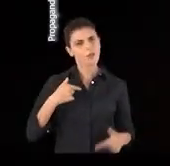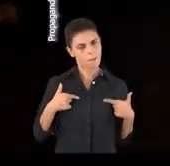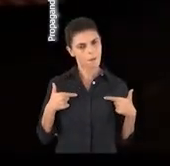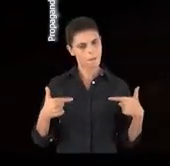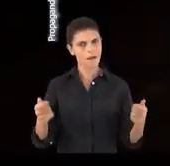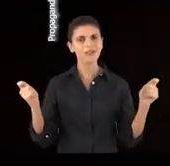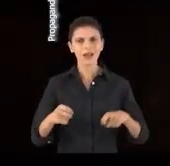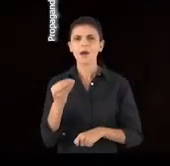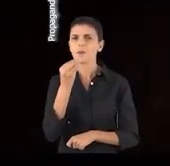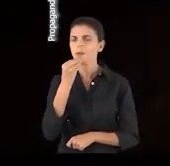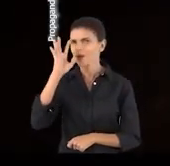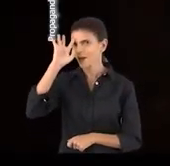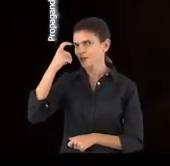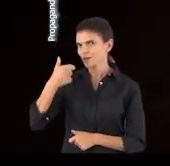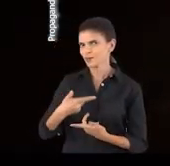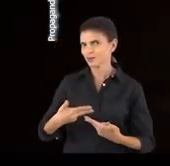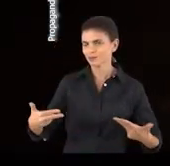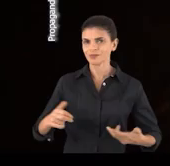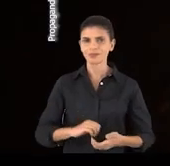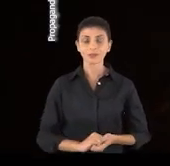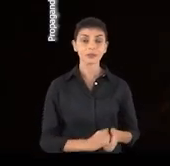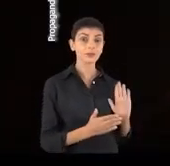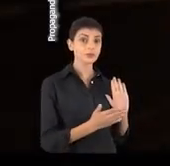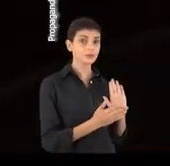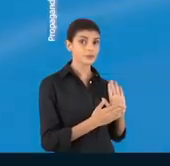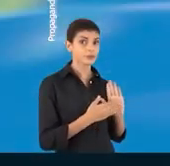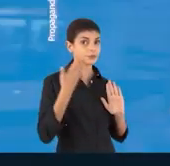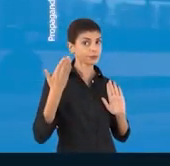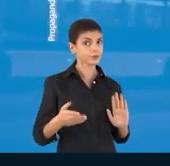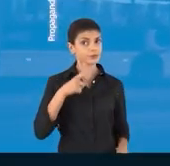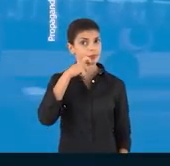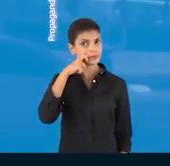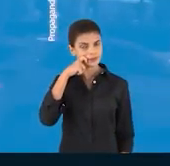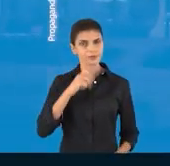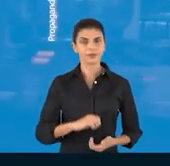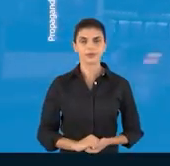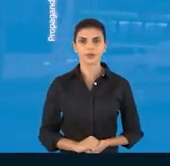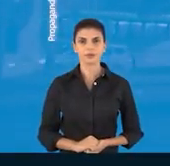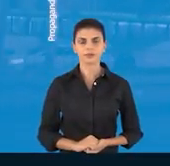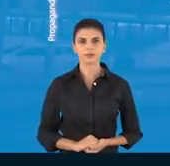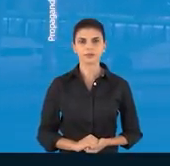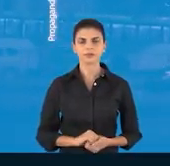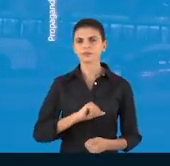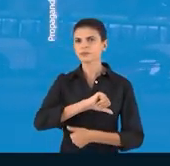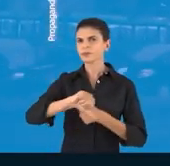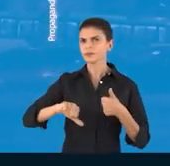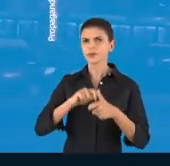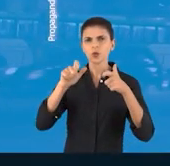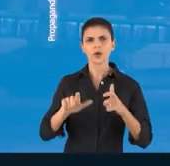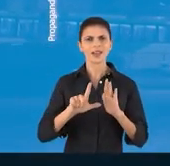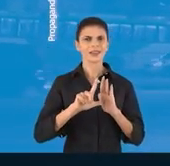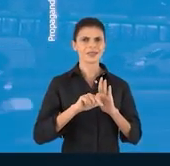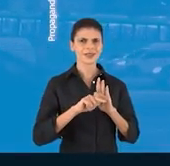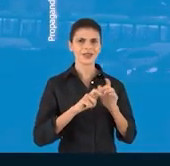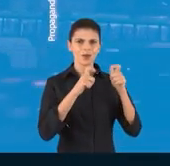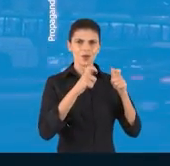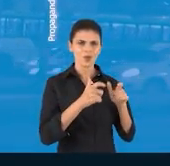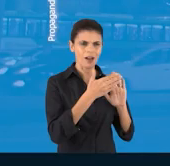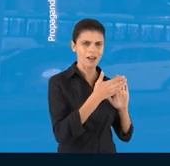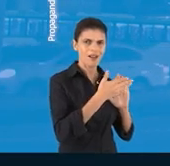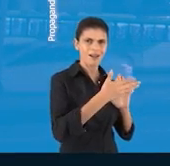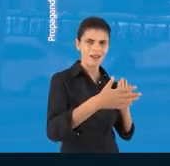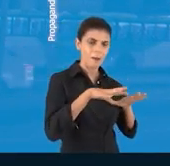e vai ser também o Rio de Janeiro de muita possibilidade solução propostas do Luiz revitalizar a região